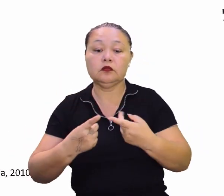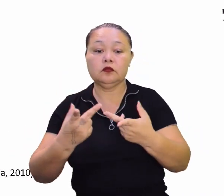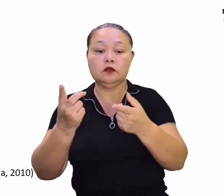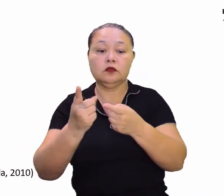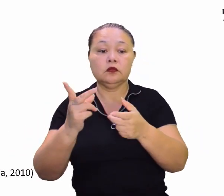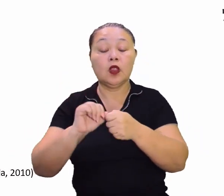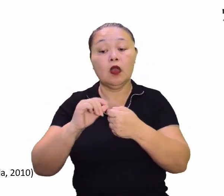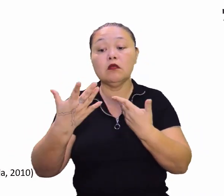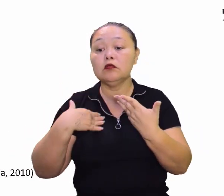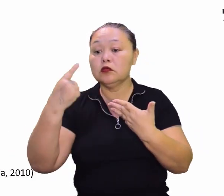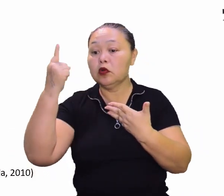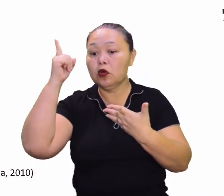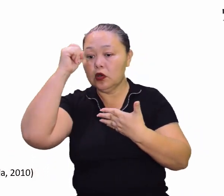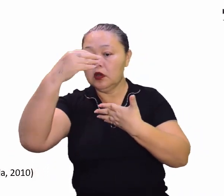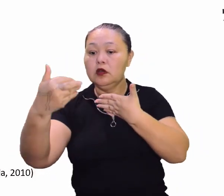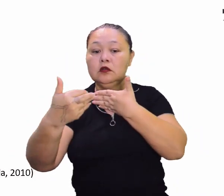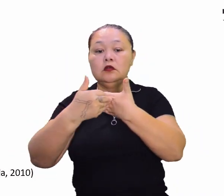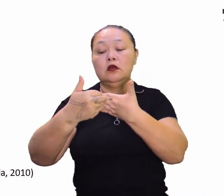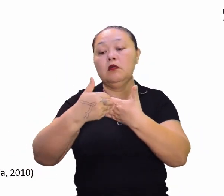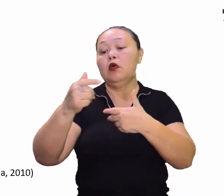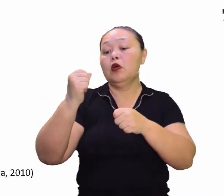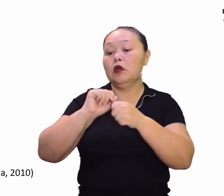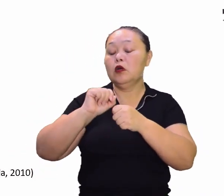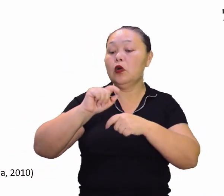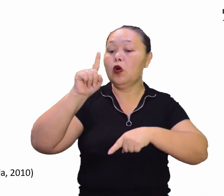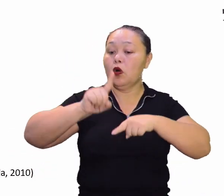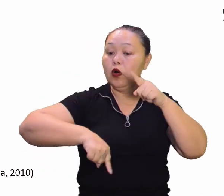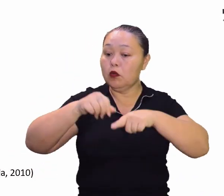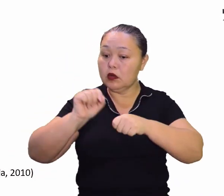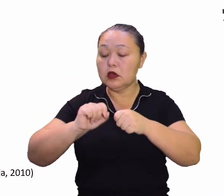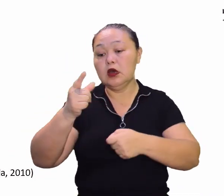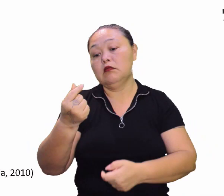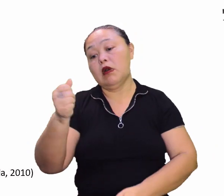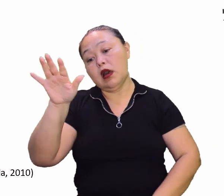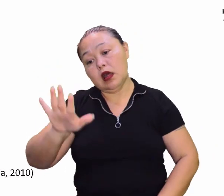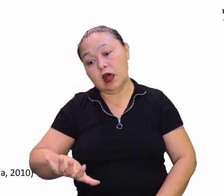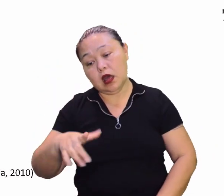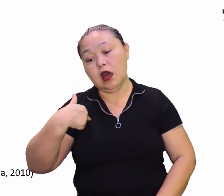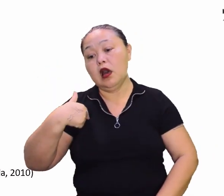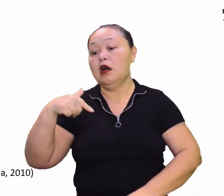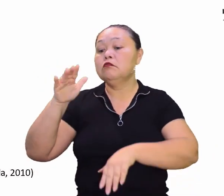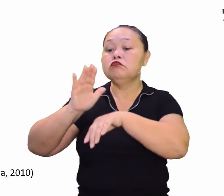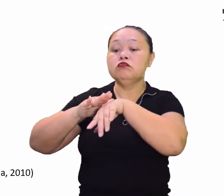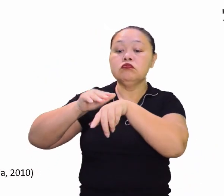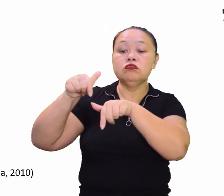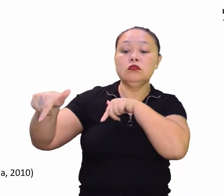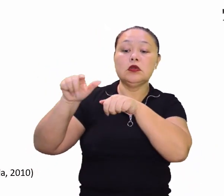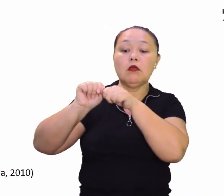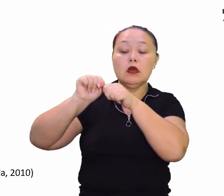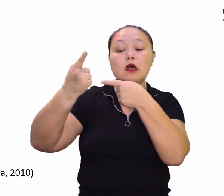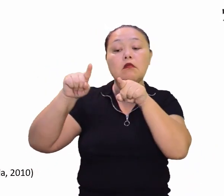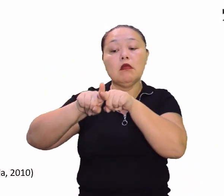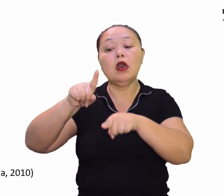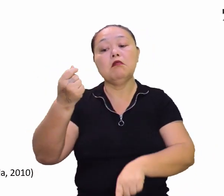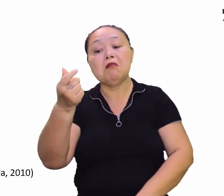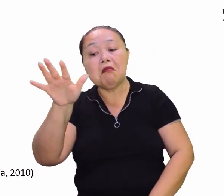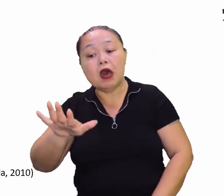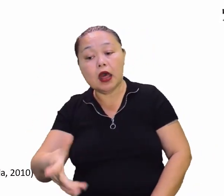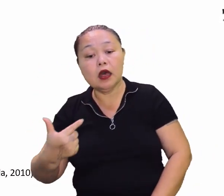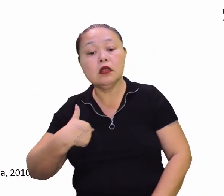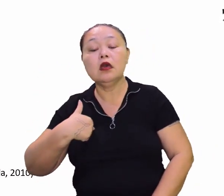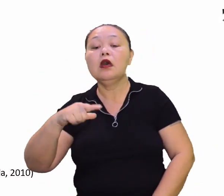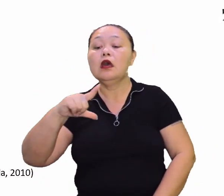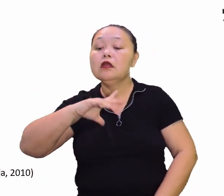ou seja, o produto já era barato, a mão de obra já era barata, ainda houve subsídios, ou